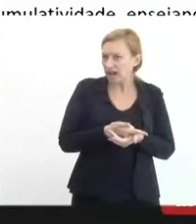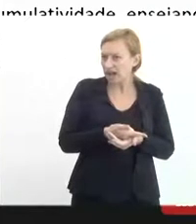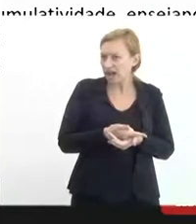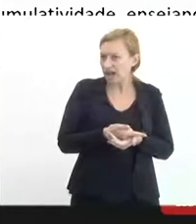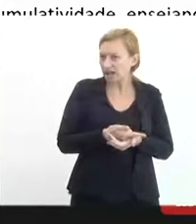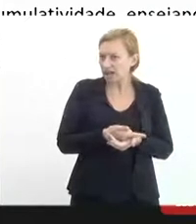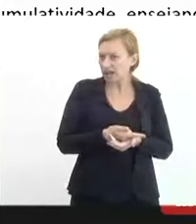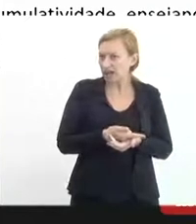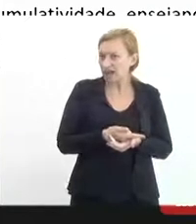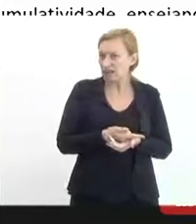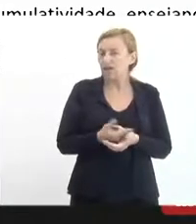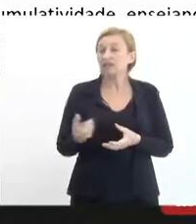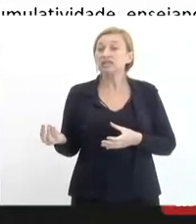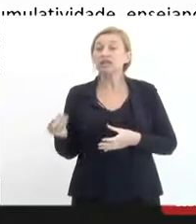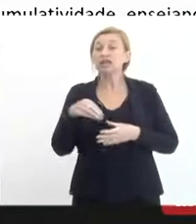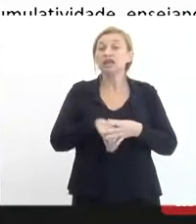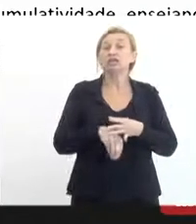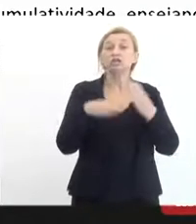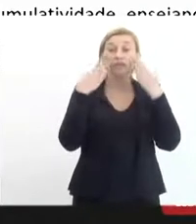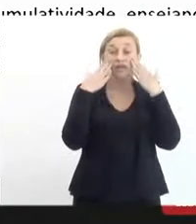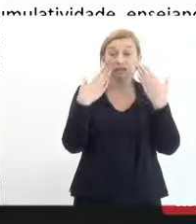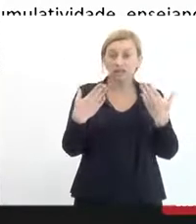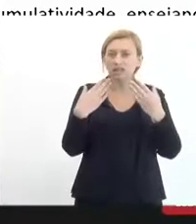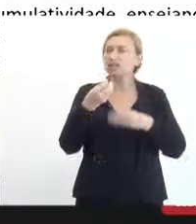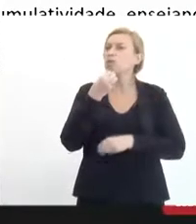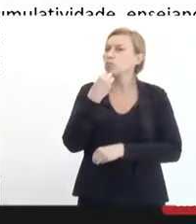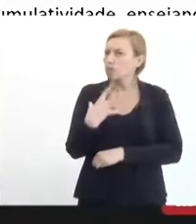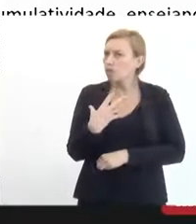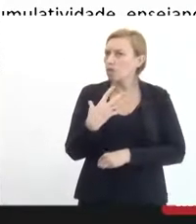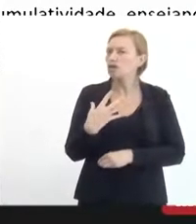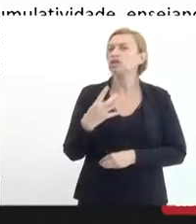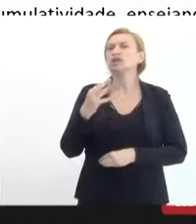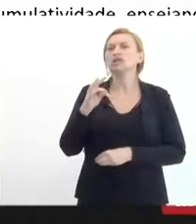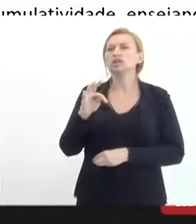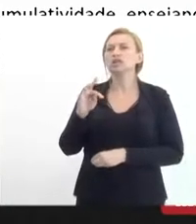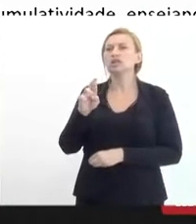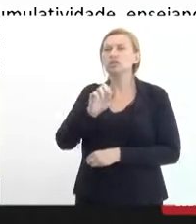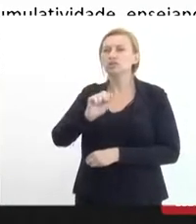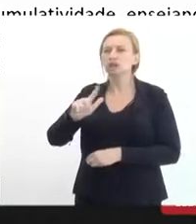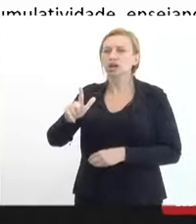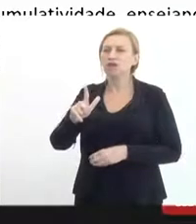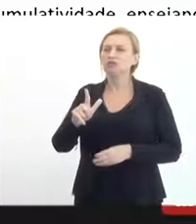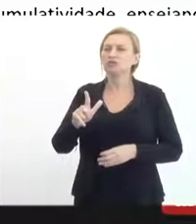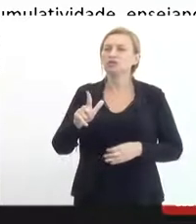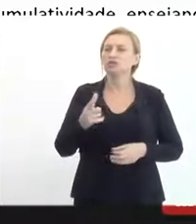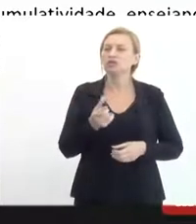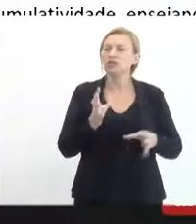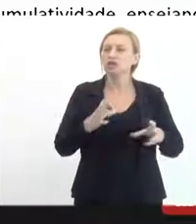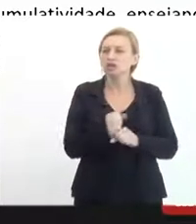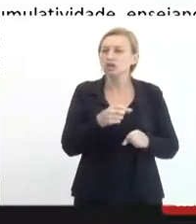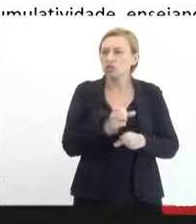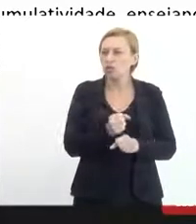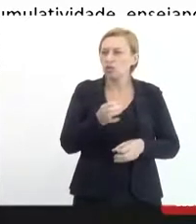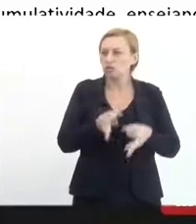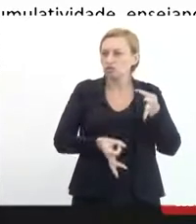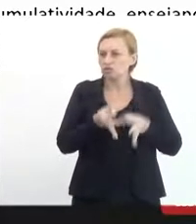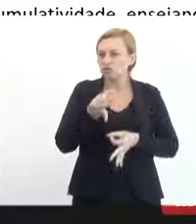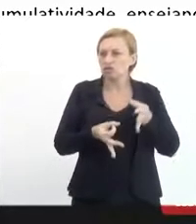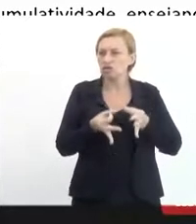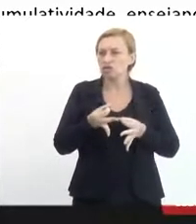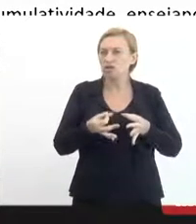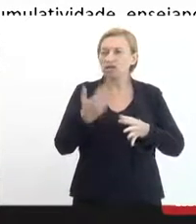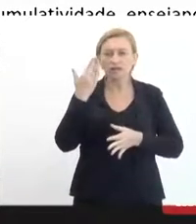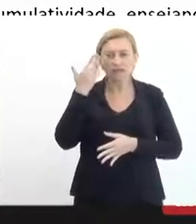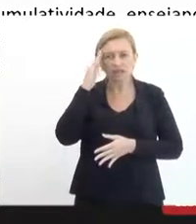até dentro da apresentação muito boa do Tribunal de Contas do Estado, era importante entender qual a